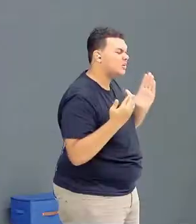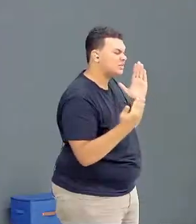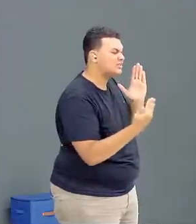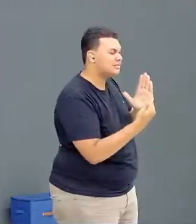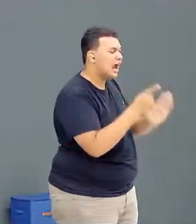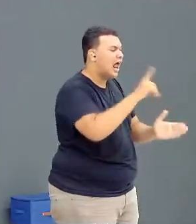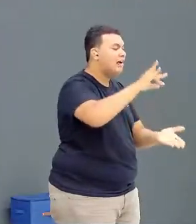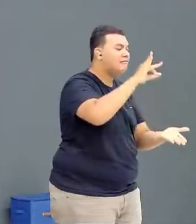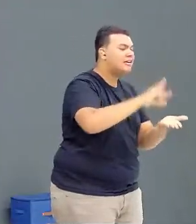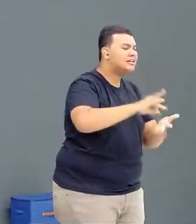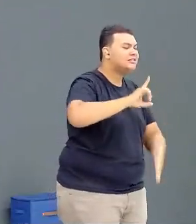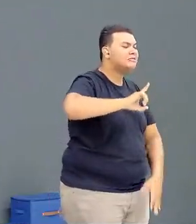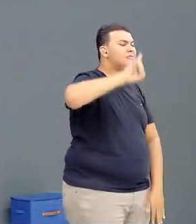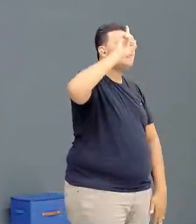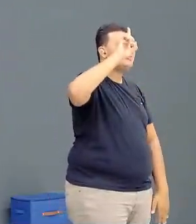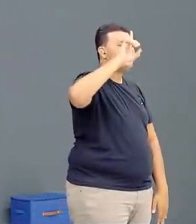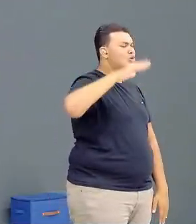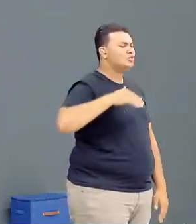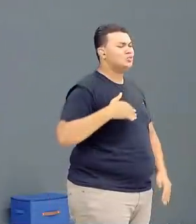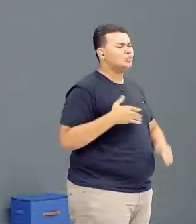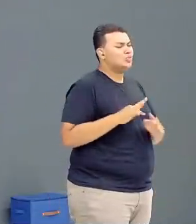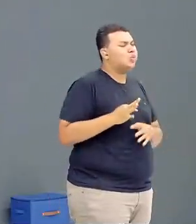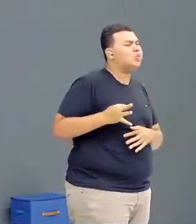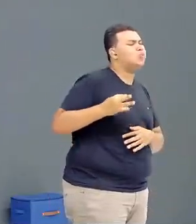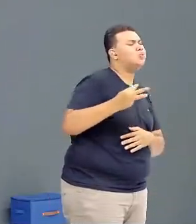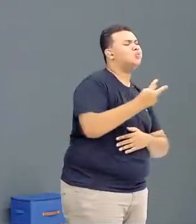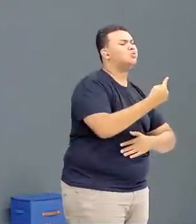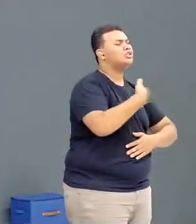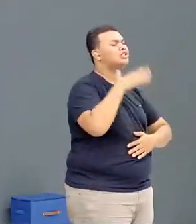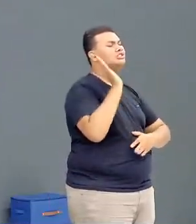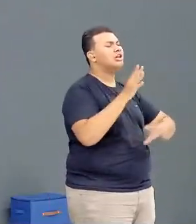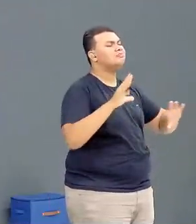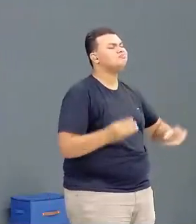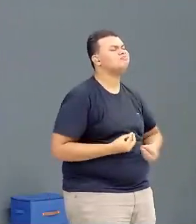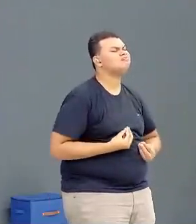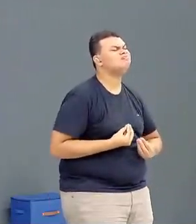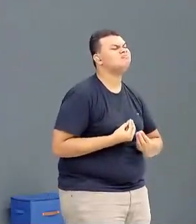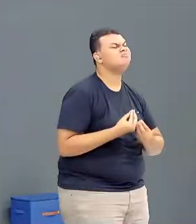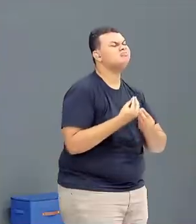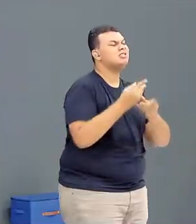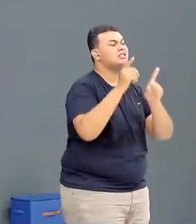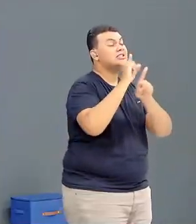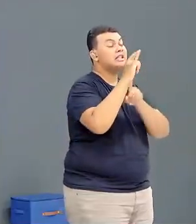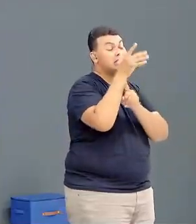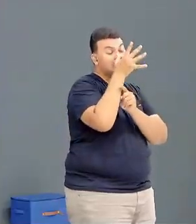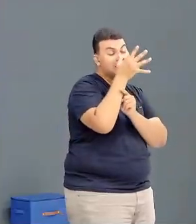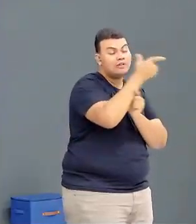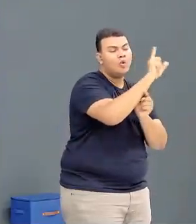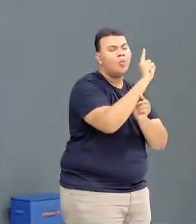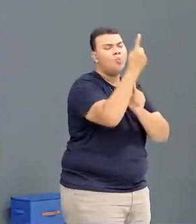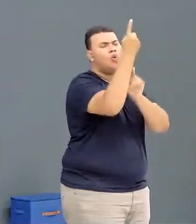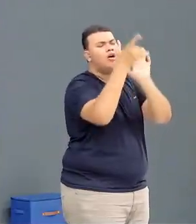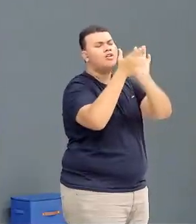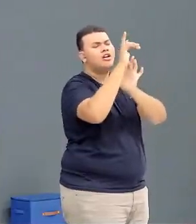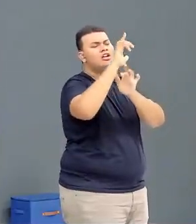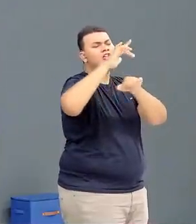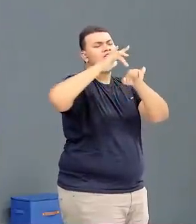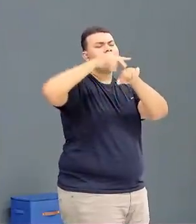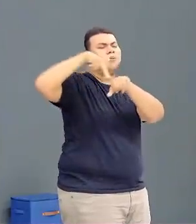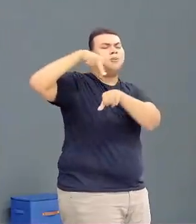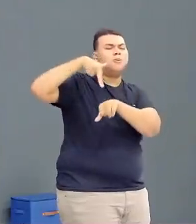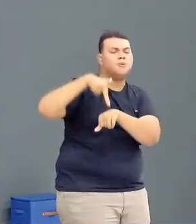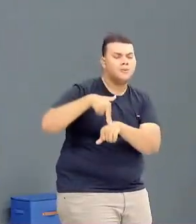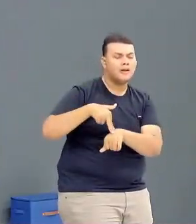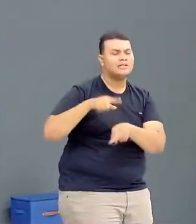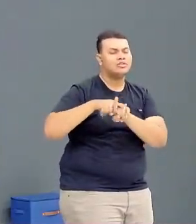essa é a verdade. Todas as demais coisas já foram entregues. Se a salvação, se o único Filho foi entregue, todas